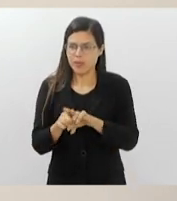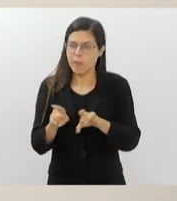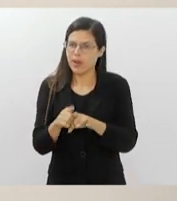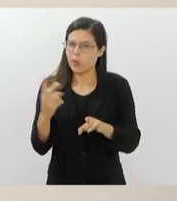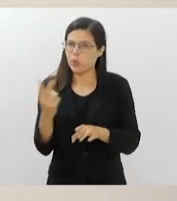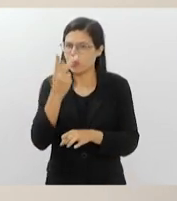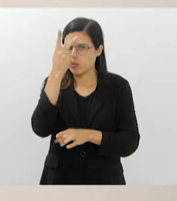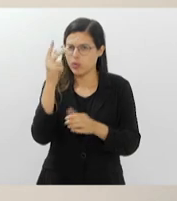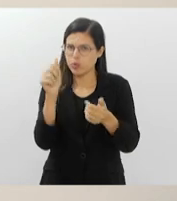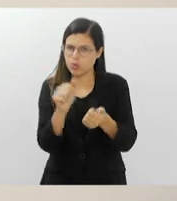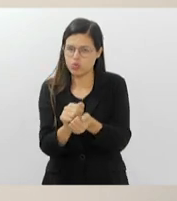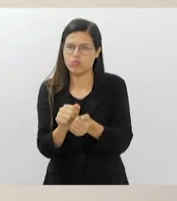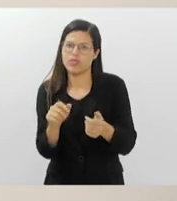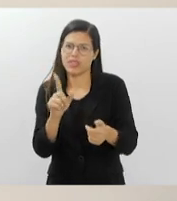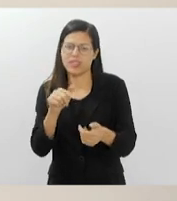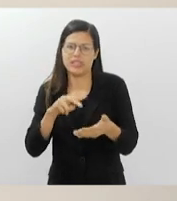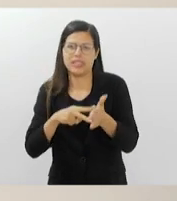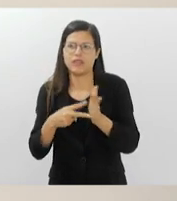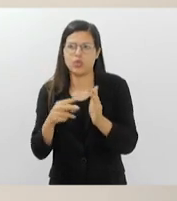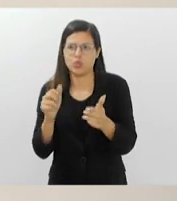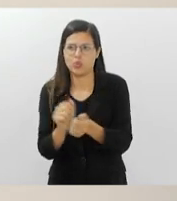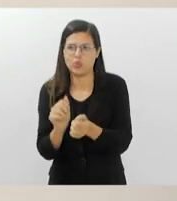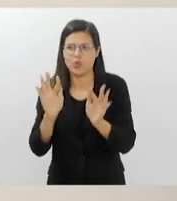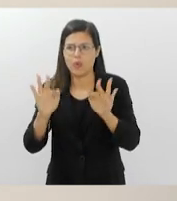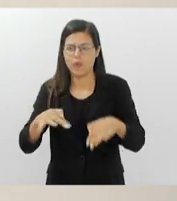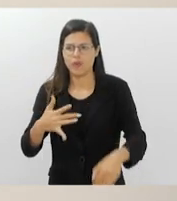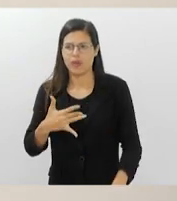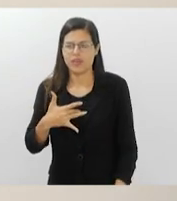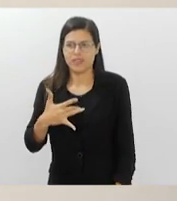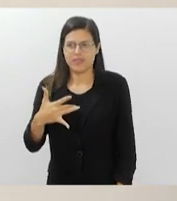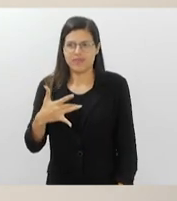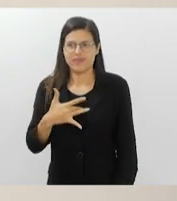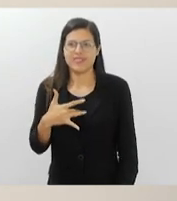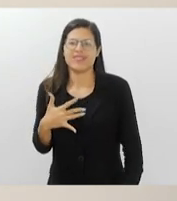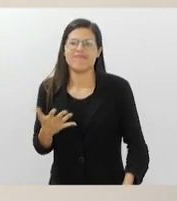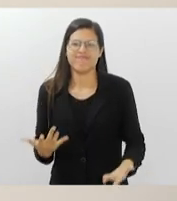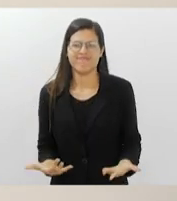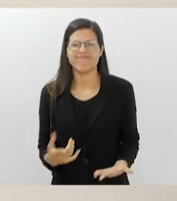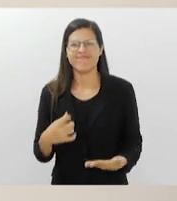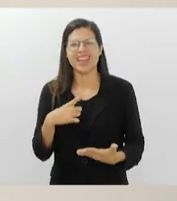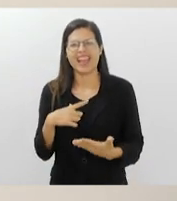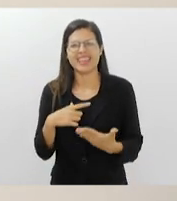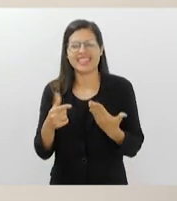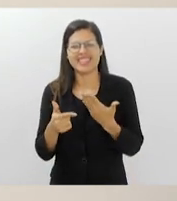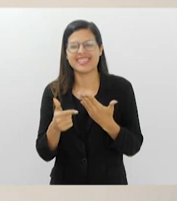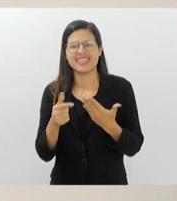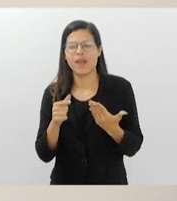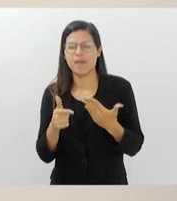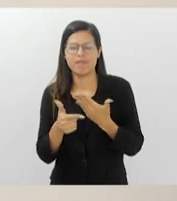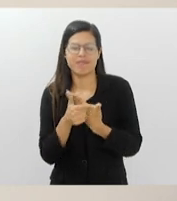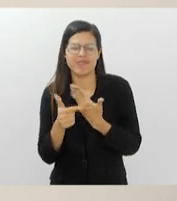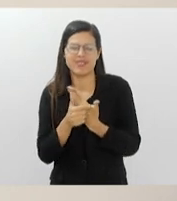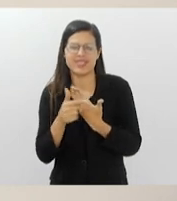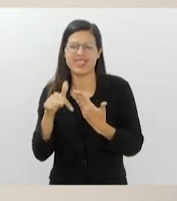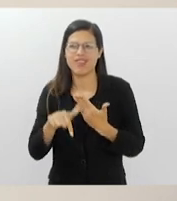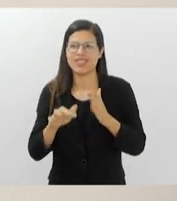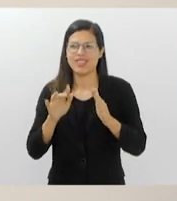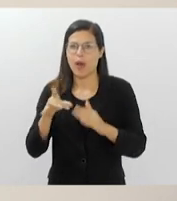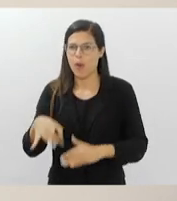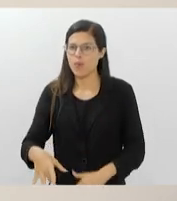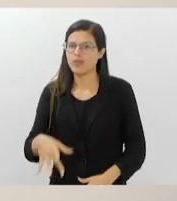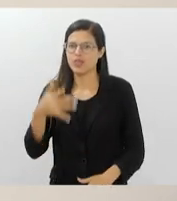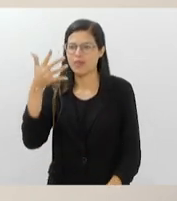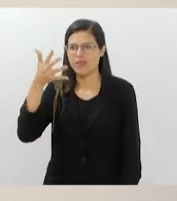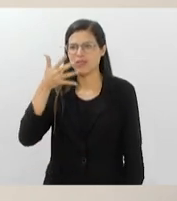tuberculose e com essa tarefa que ser a última a falar mas também tenho aqui uma um roteirinho para eu não me perder